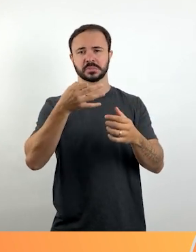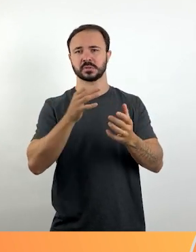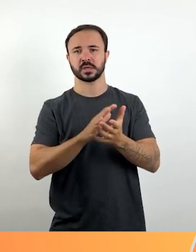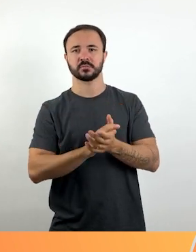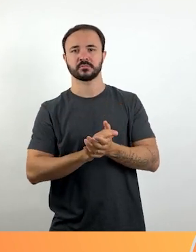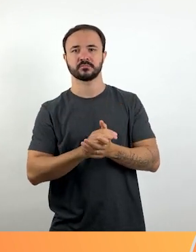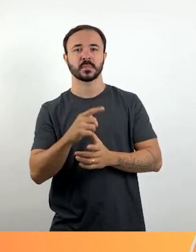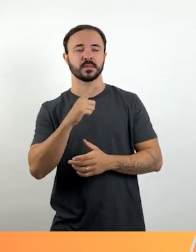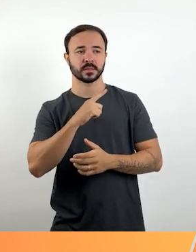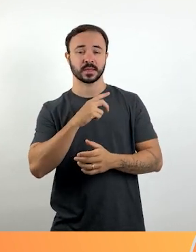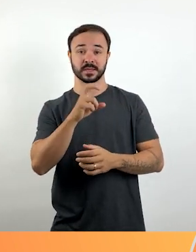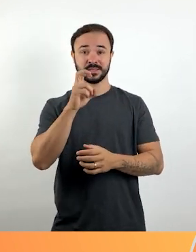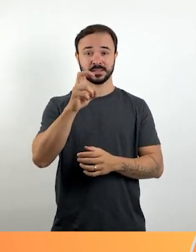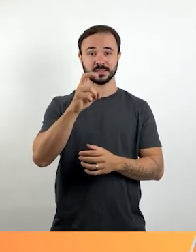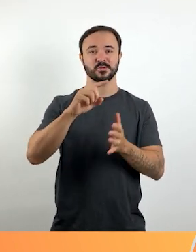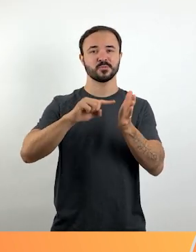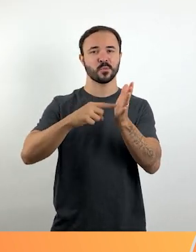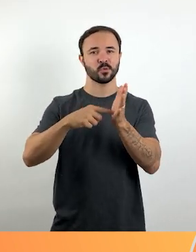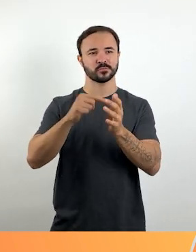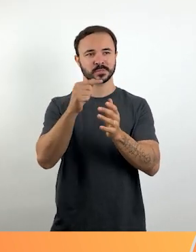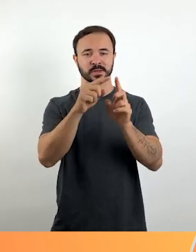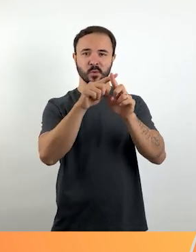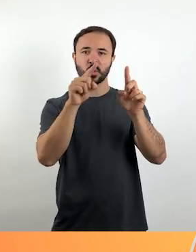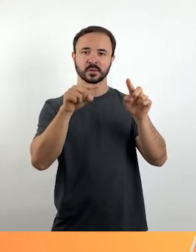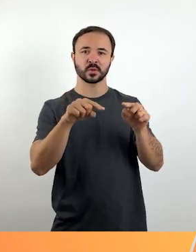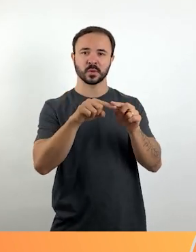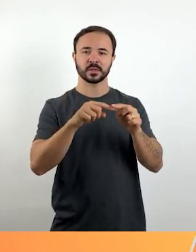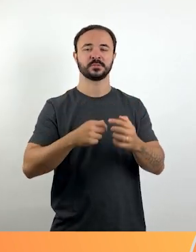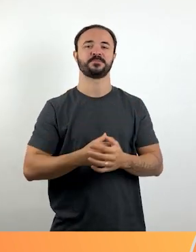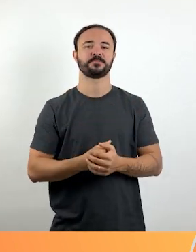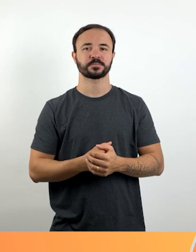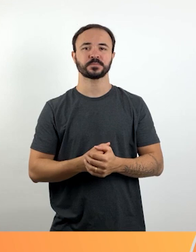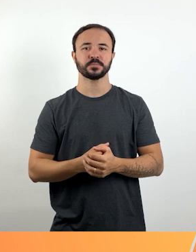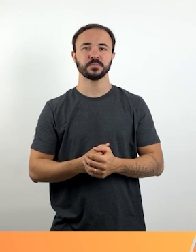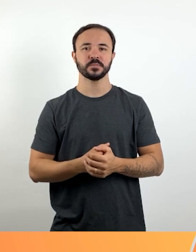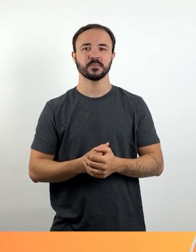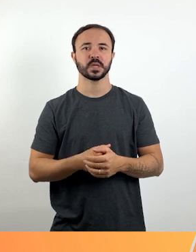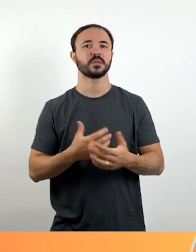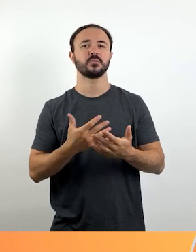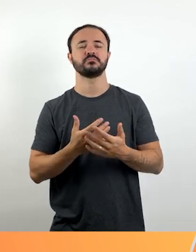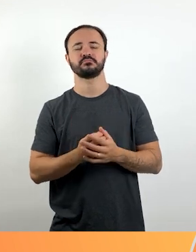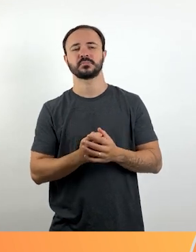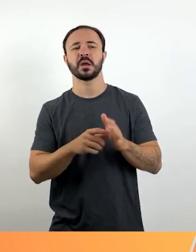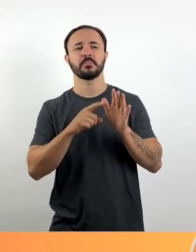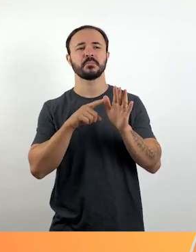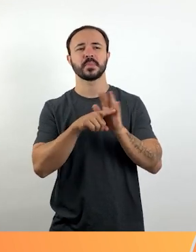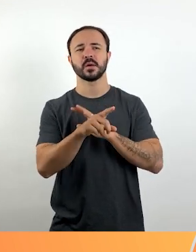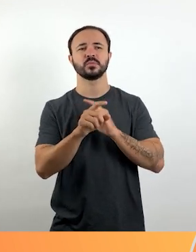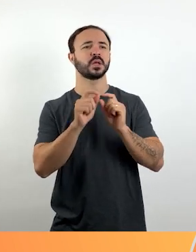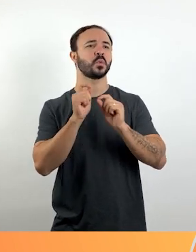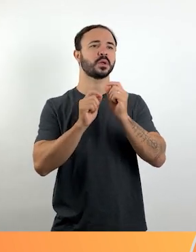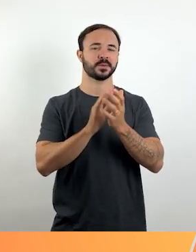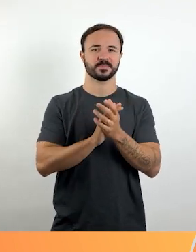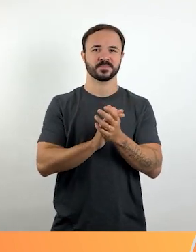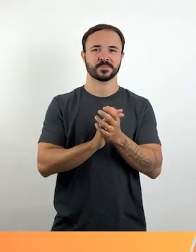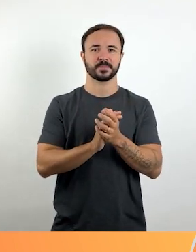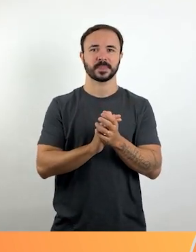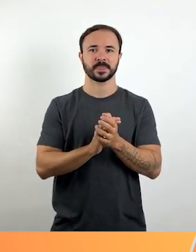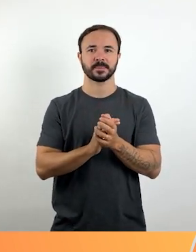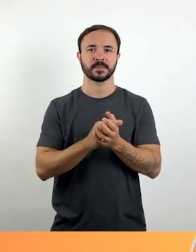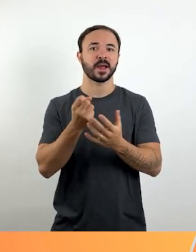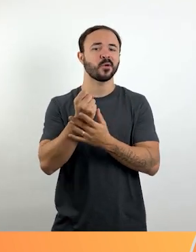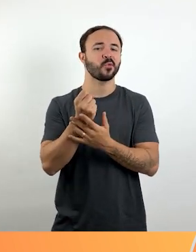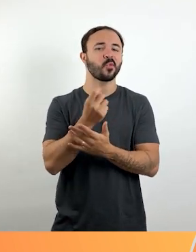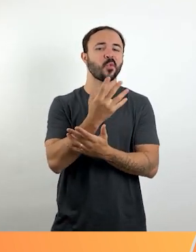pontos sobre esse quadriculado. Beleza. E aí o que é que ele quer saber? Ele quer saber qual é a área